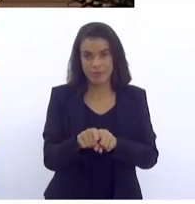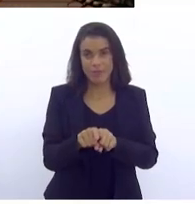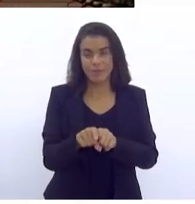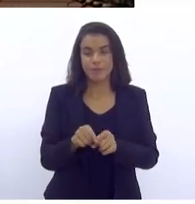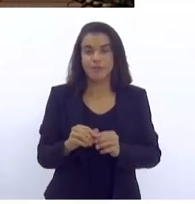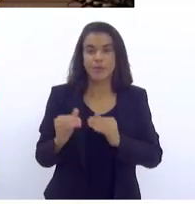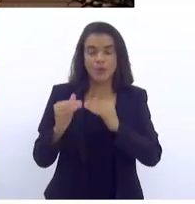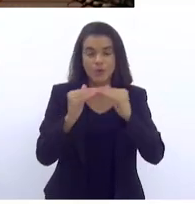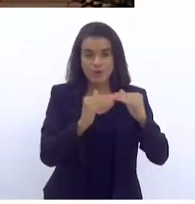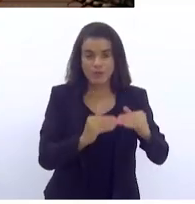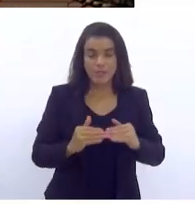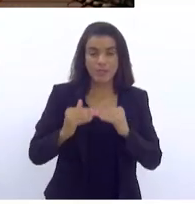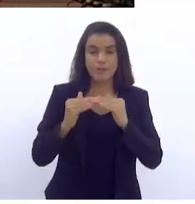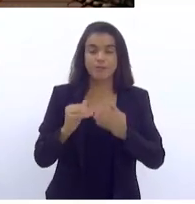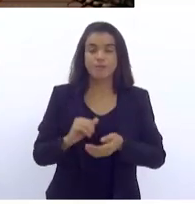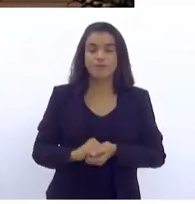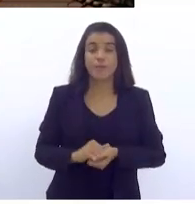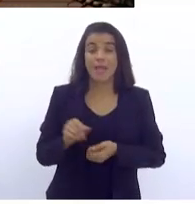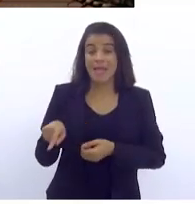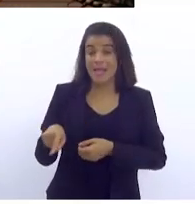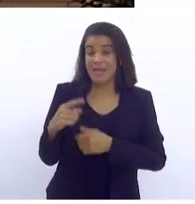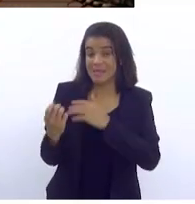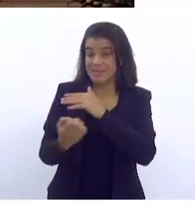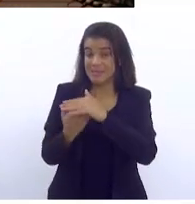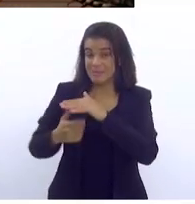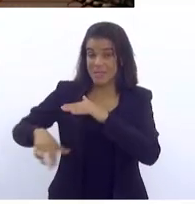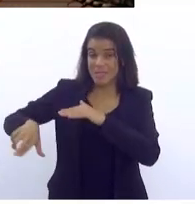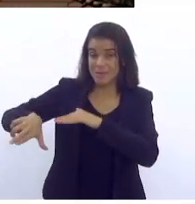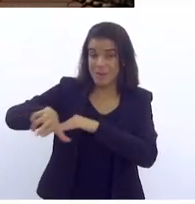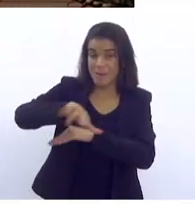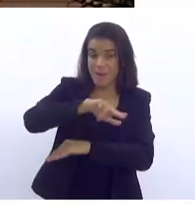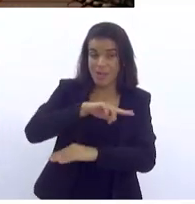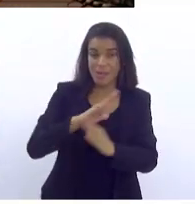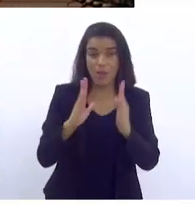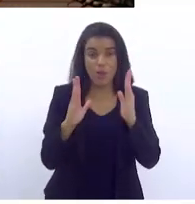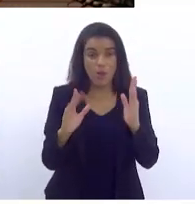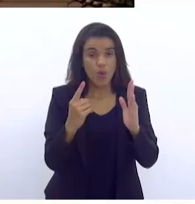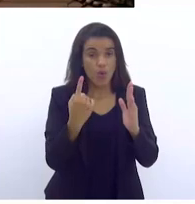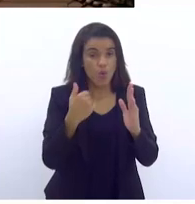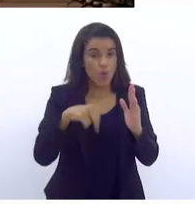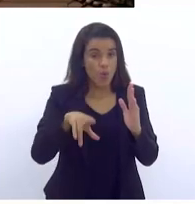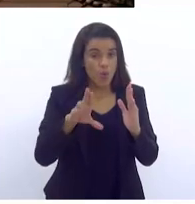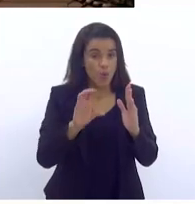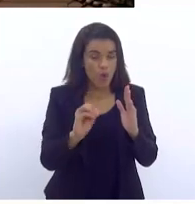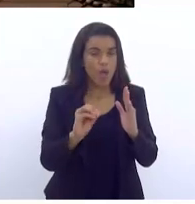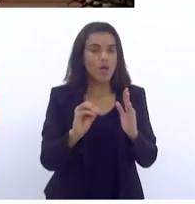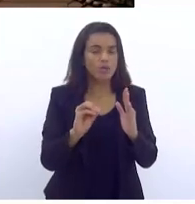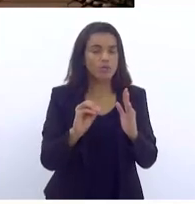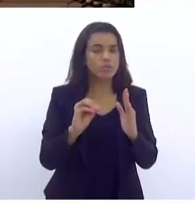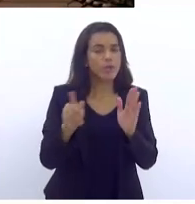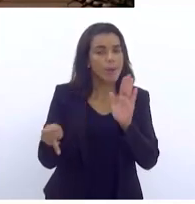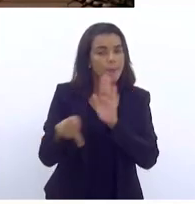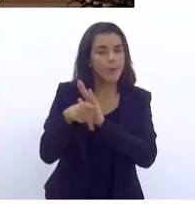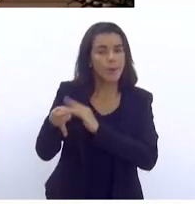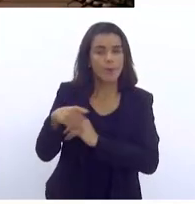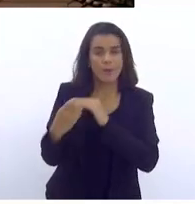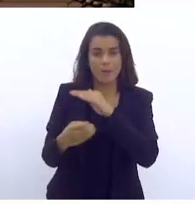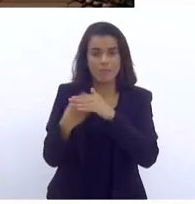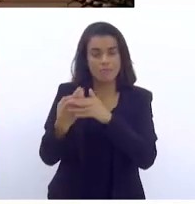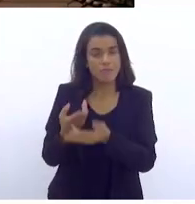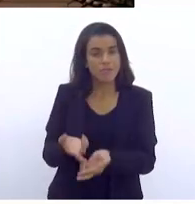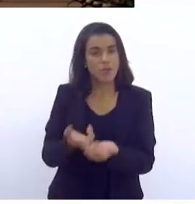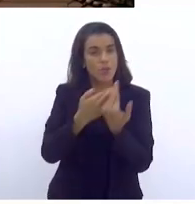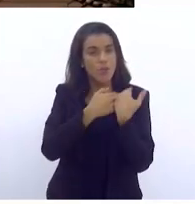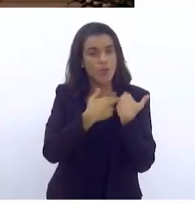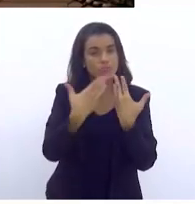colocar que a as empresas Elas têm um ano Mas é um ano eh que elas assumiram uma estrutura né